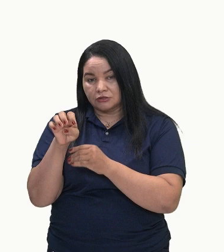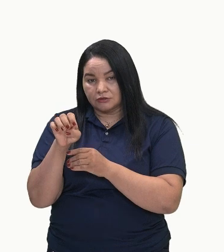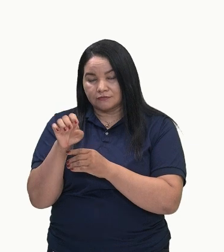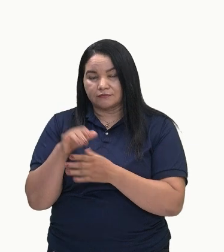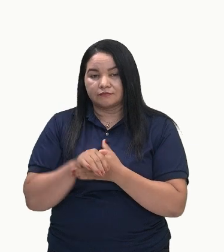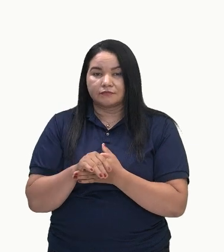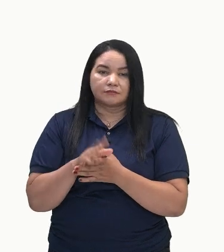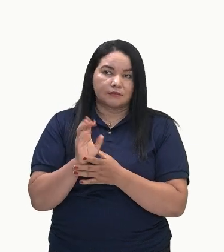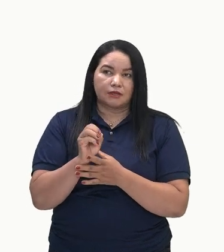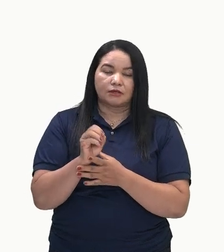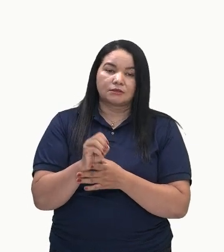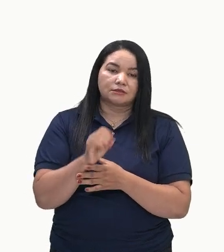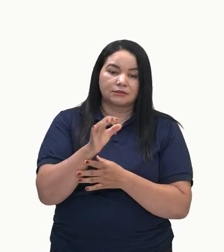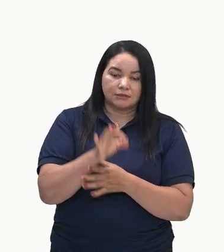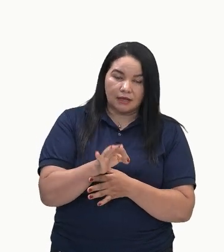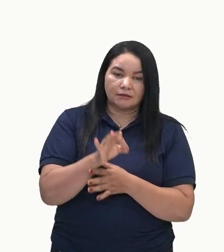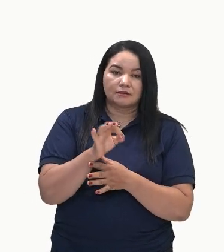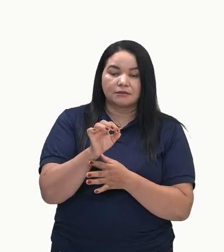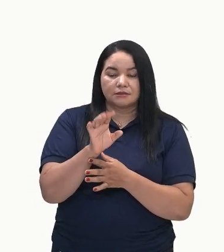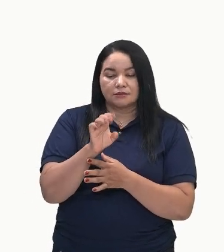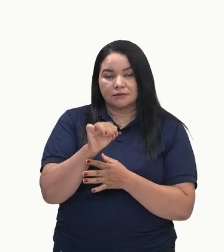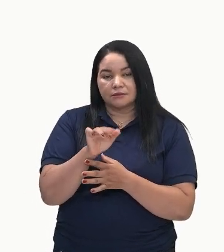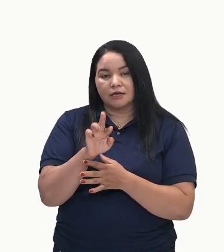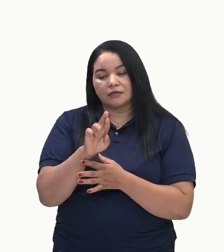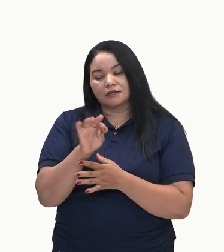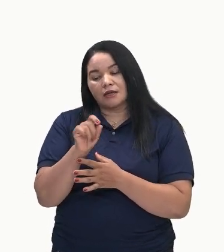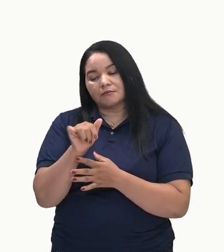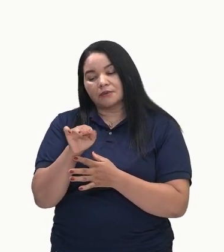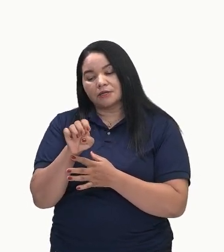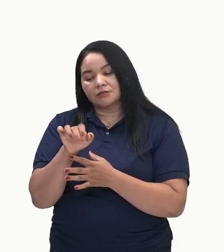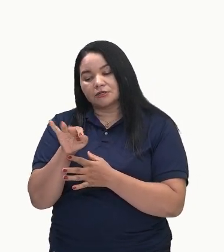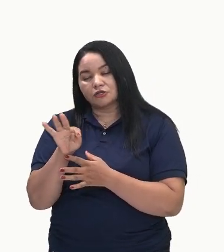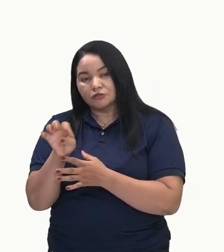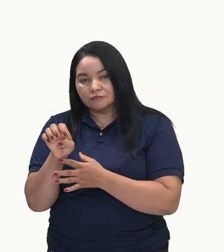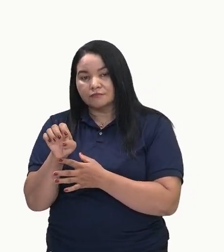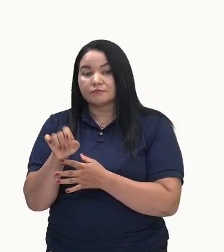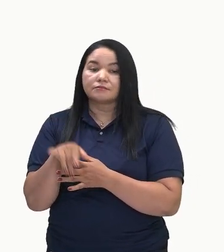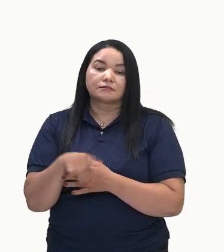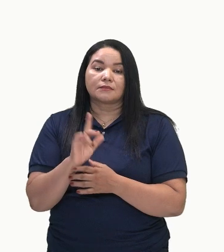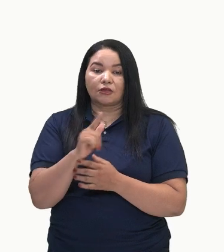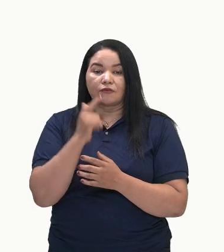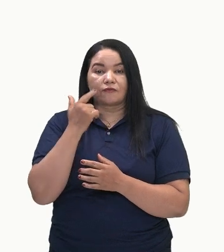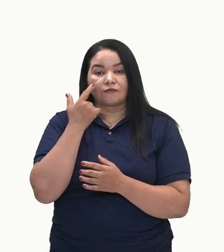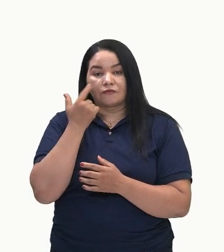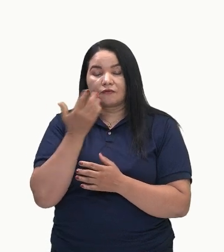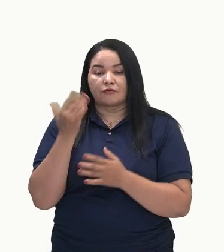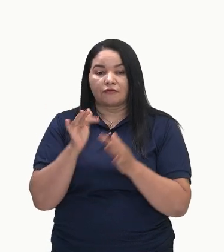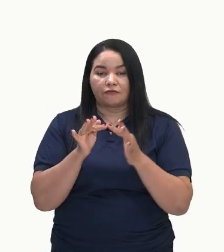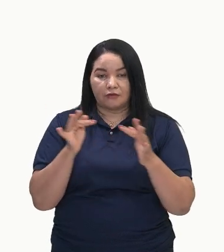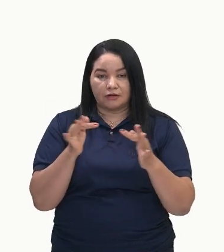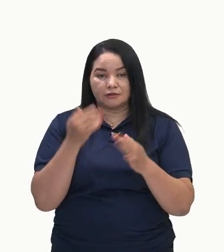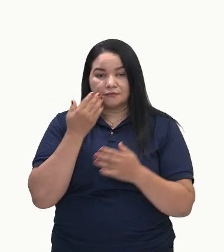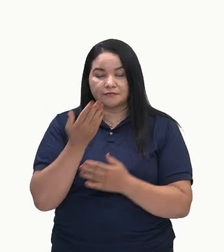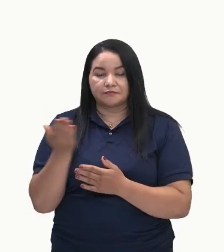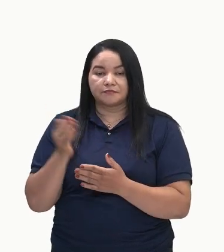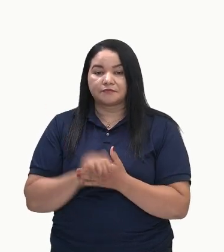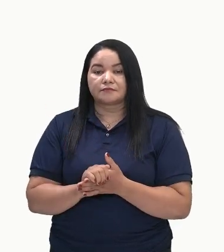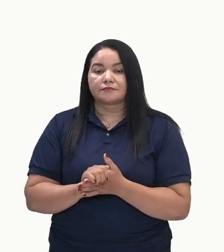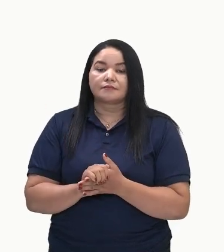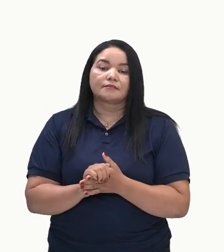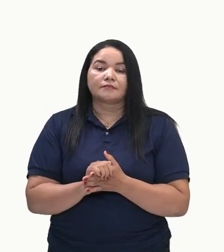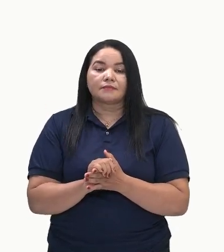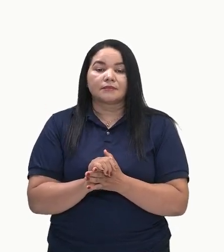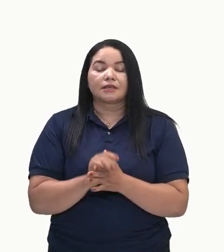certamente. Exemplo. It was indeed a magnificent performance. Foi, na verdade,